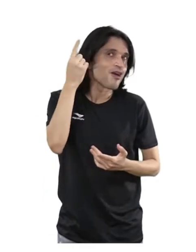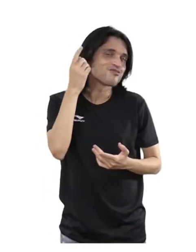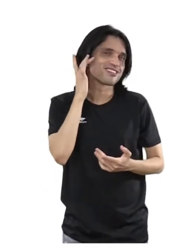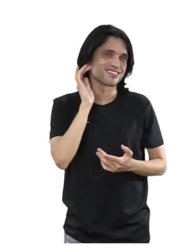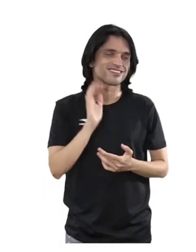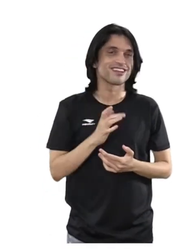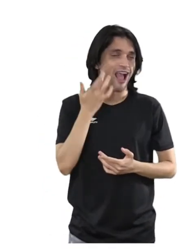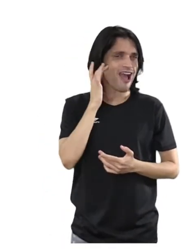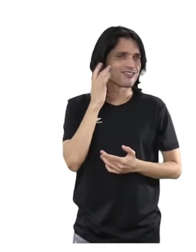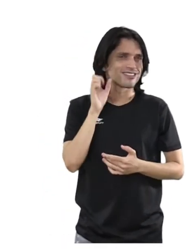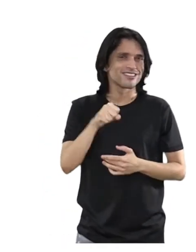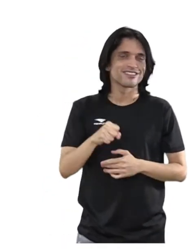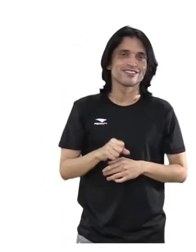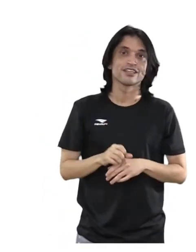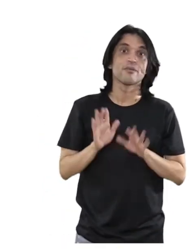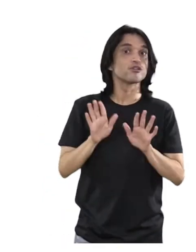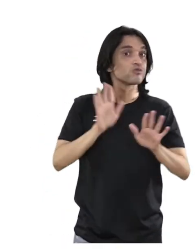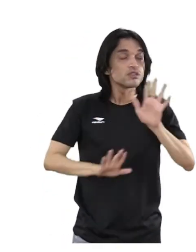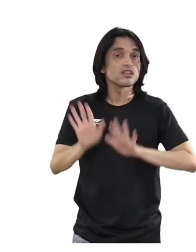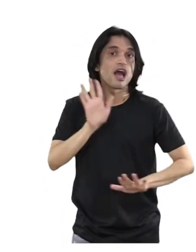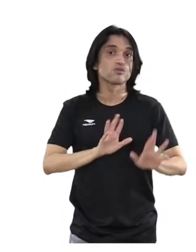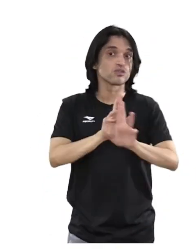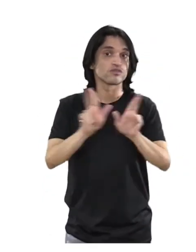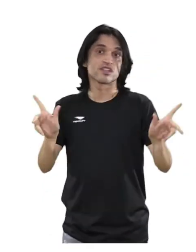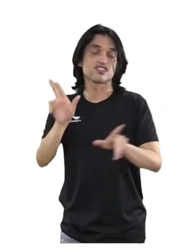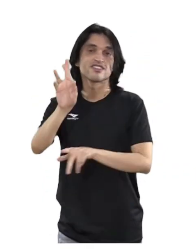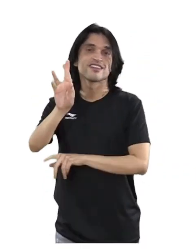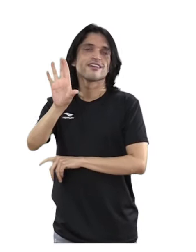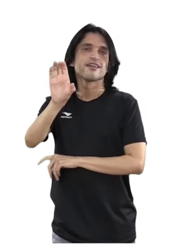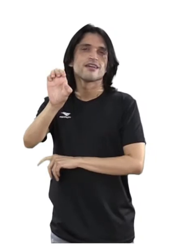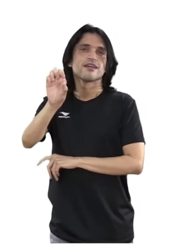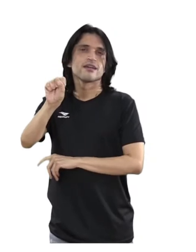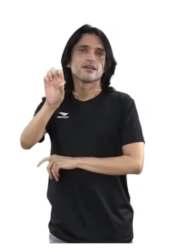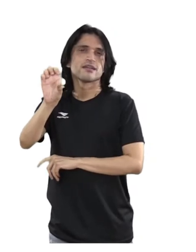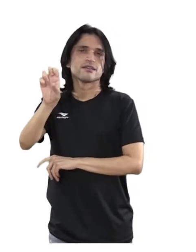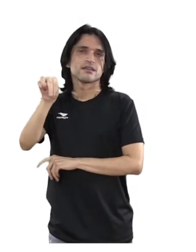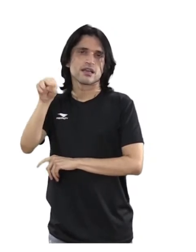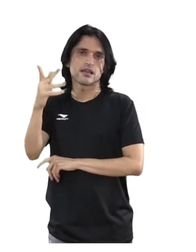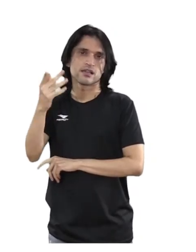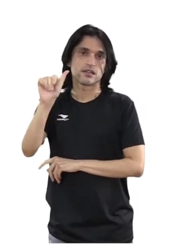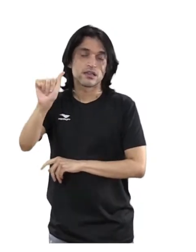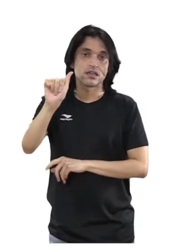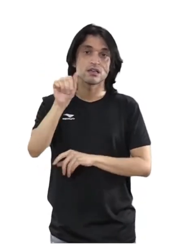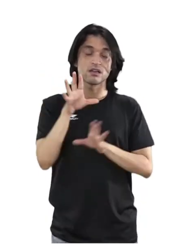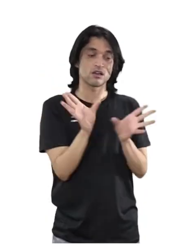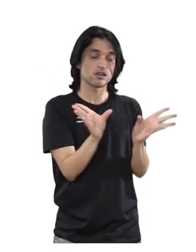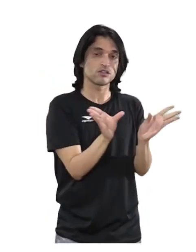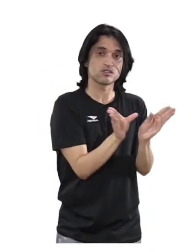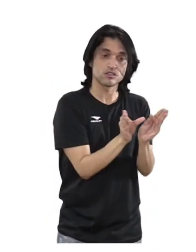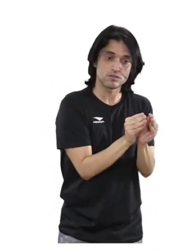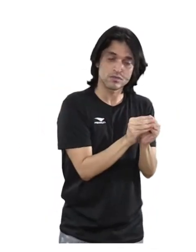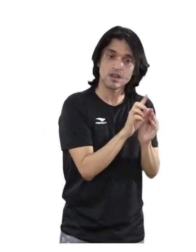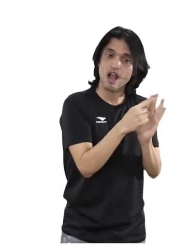ok? Resumos são textos que evidenciam os aspectos mais relevantes, importantes de determinada